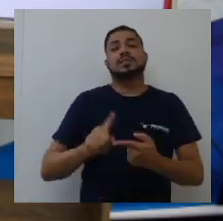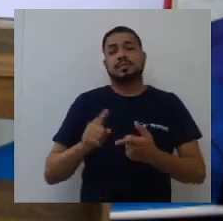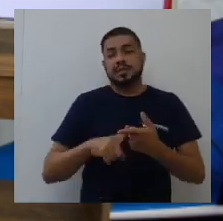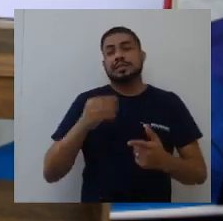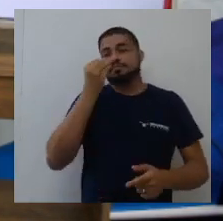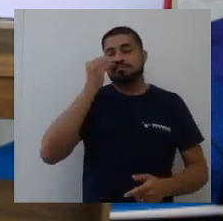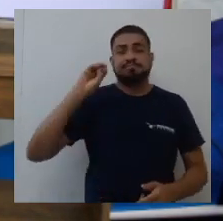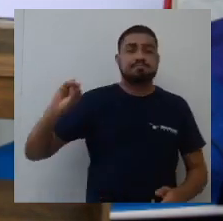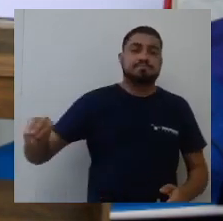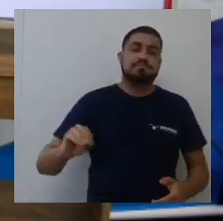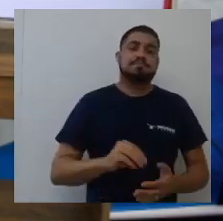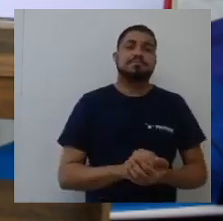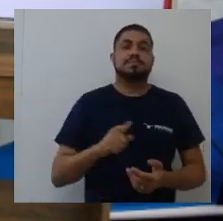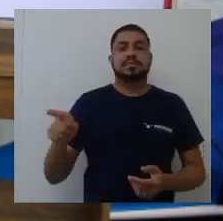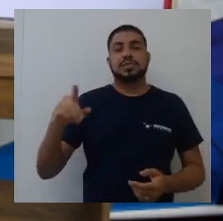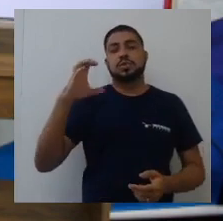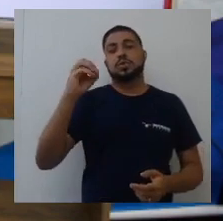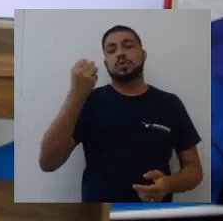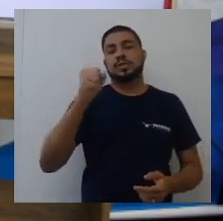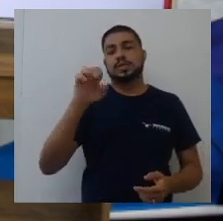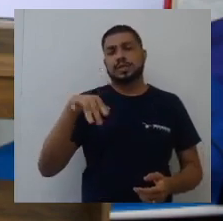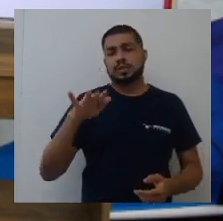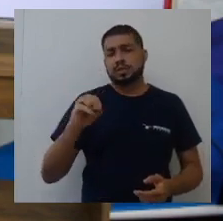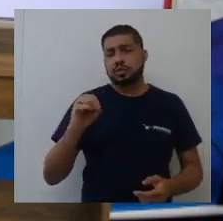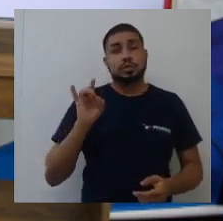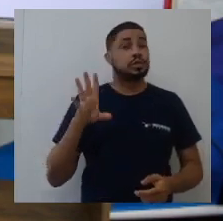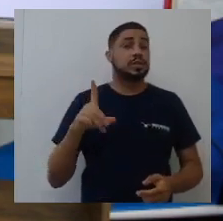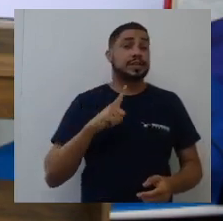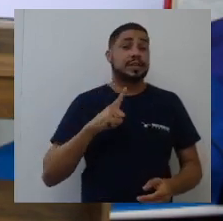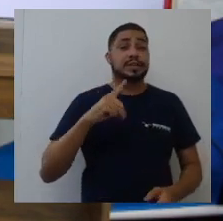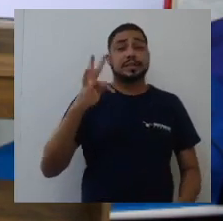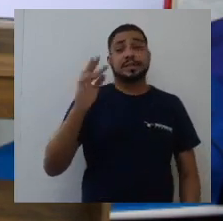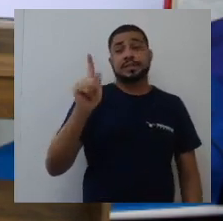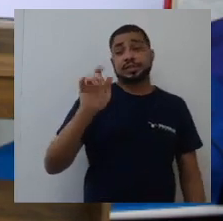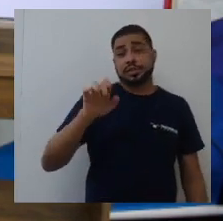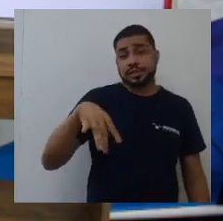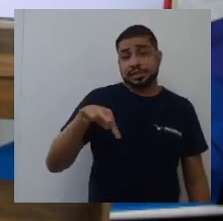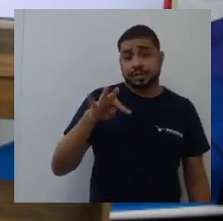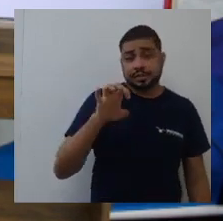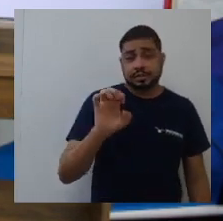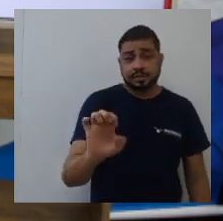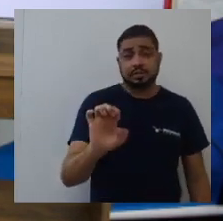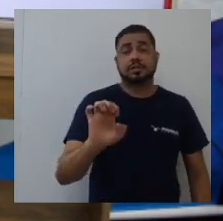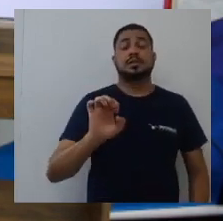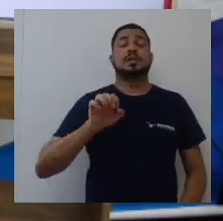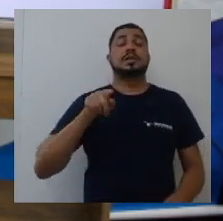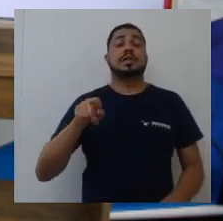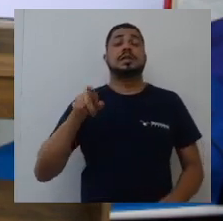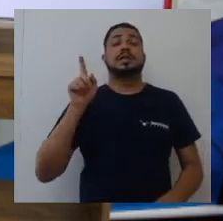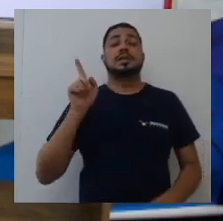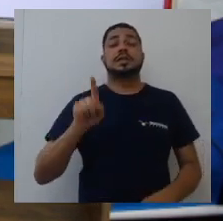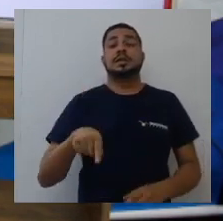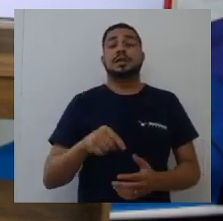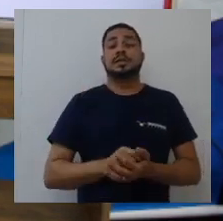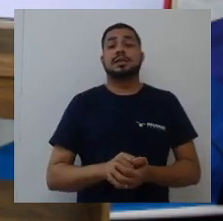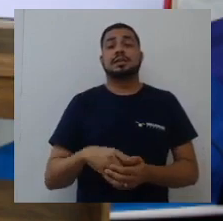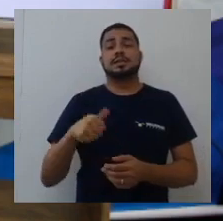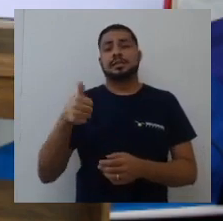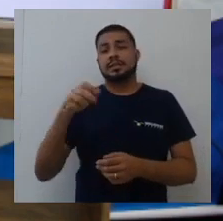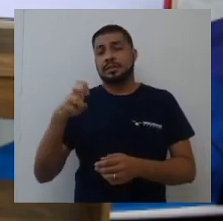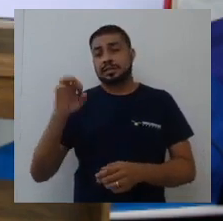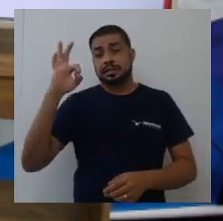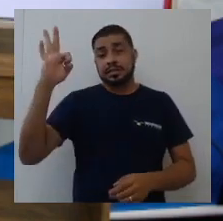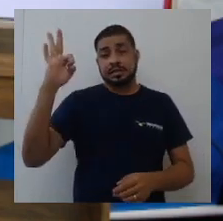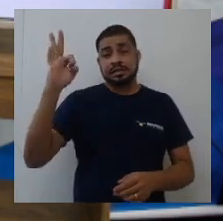aqui a ideia do cosseno. Resta para a gente a tangente, ó. E eu sei que tangente é a tangente de 15 graus,